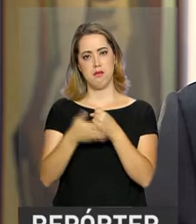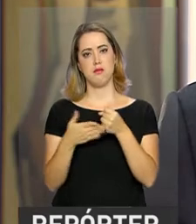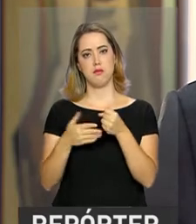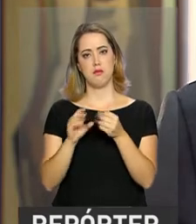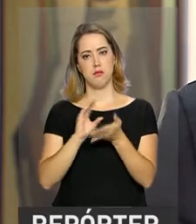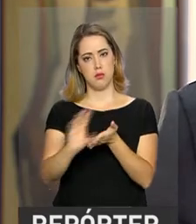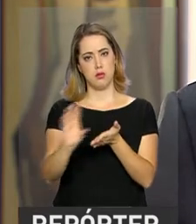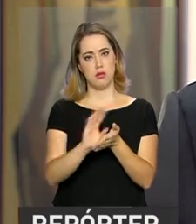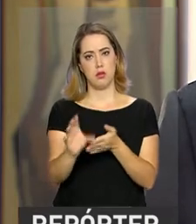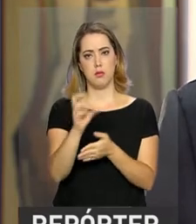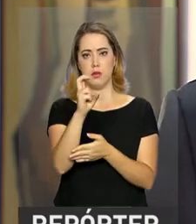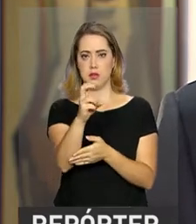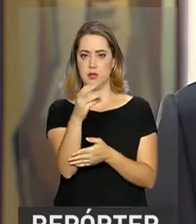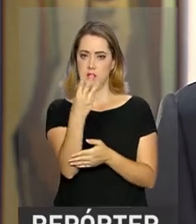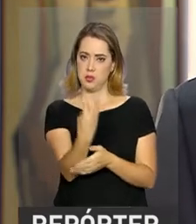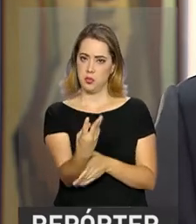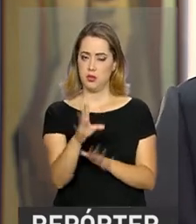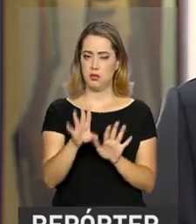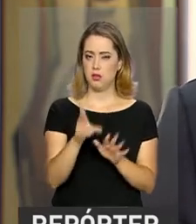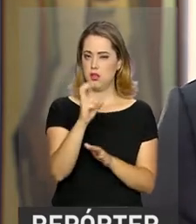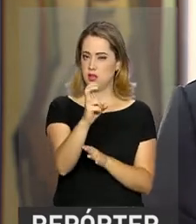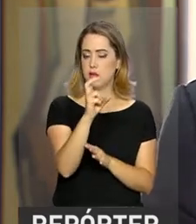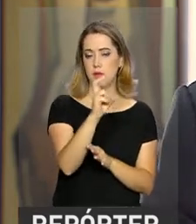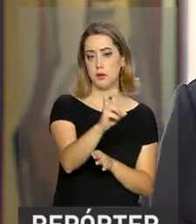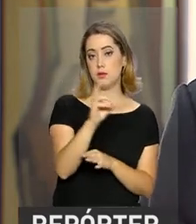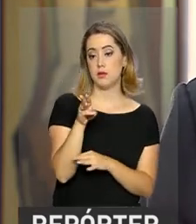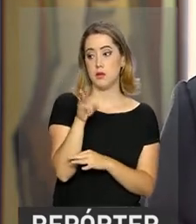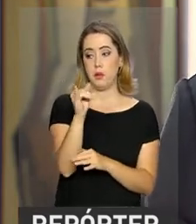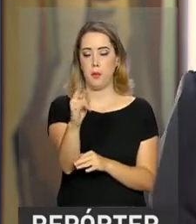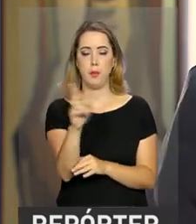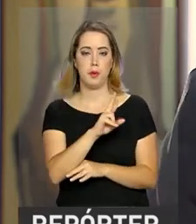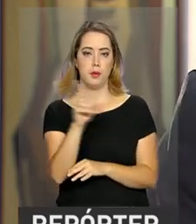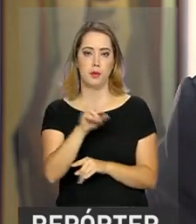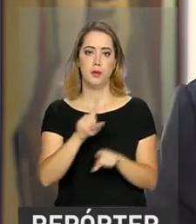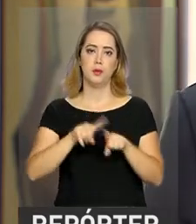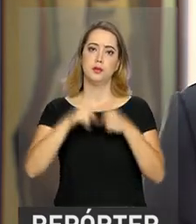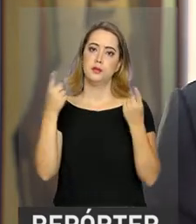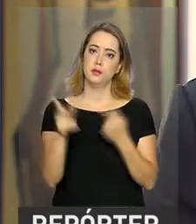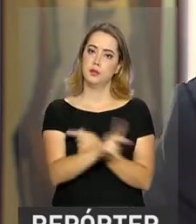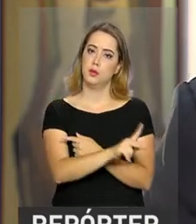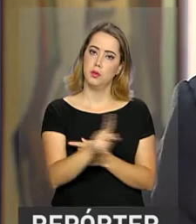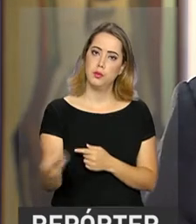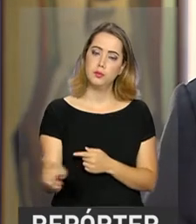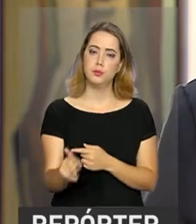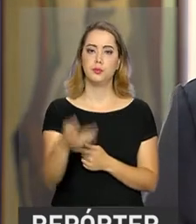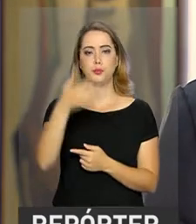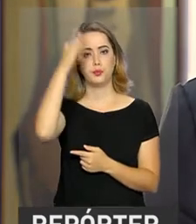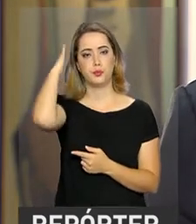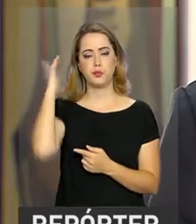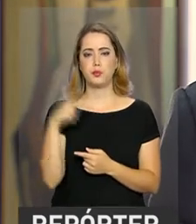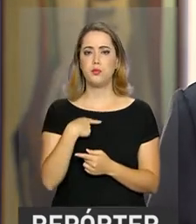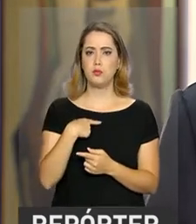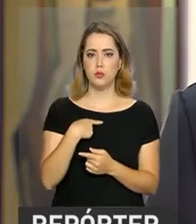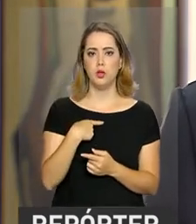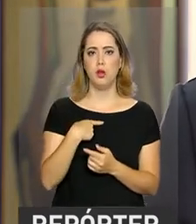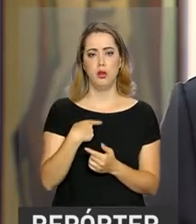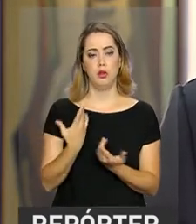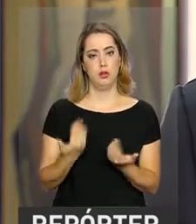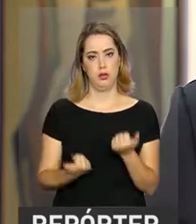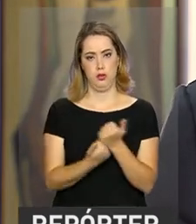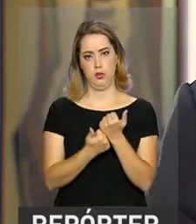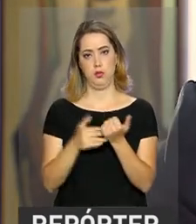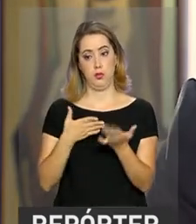50 3 55 bilhões o governo o presidente michel temer eu sancionei no lugar do presidente michel temer a pedido dele